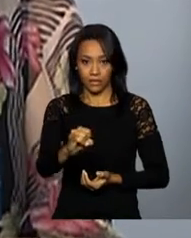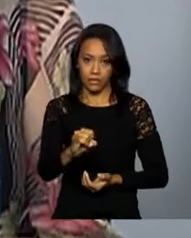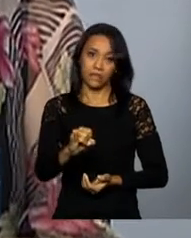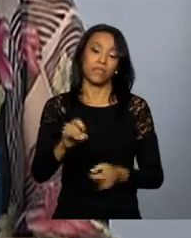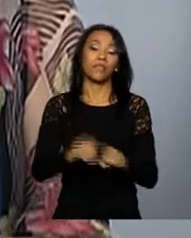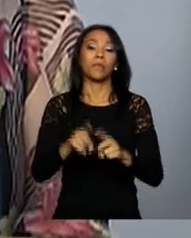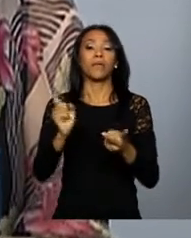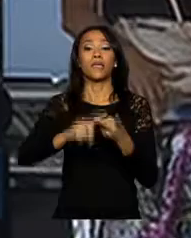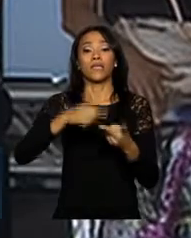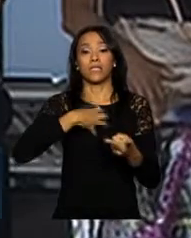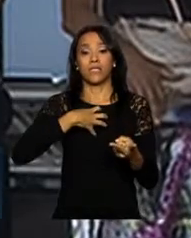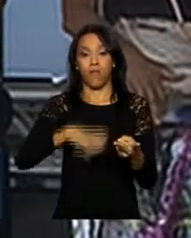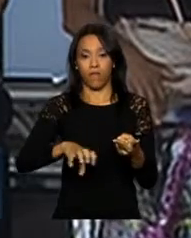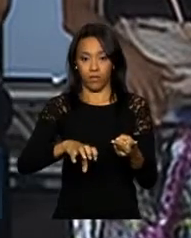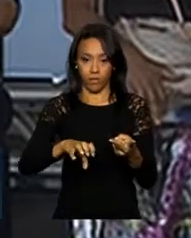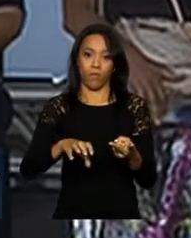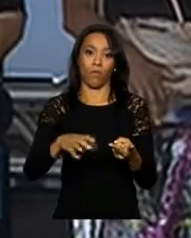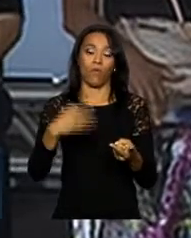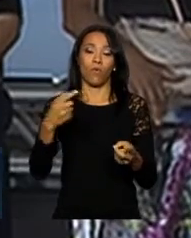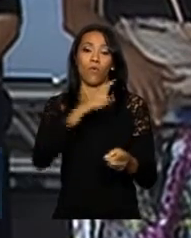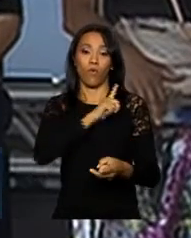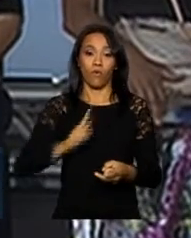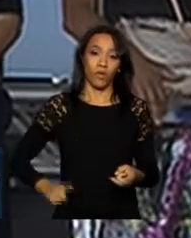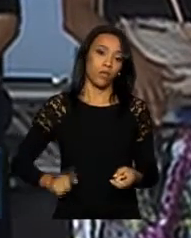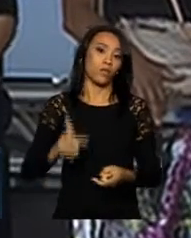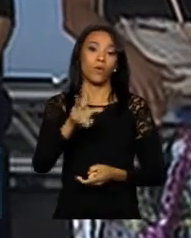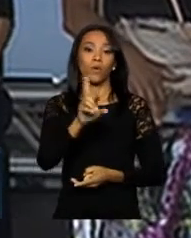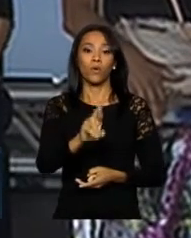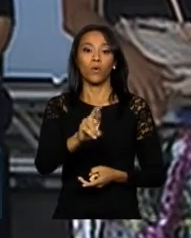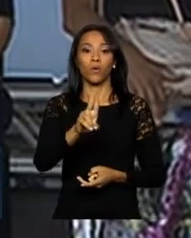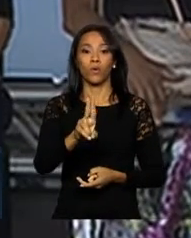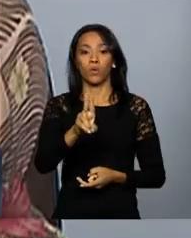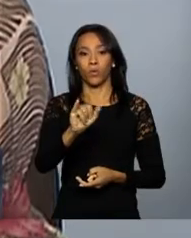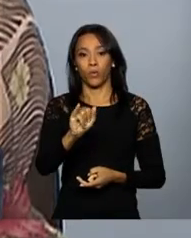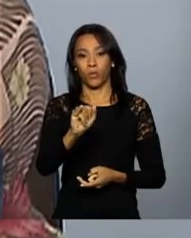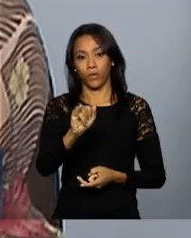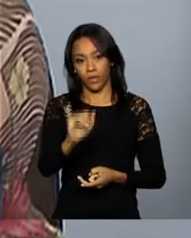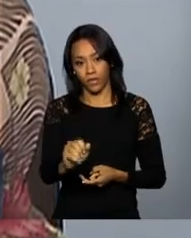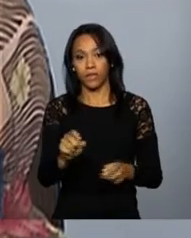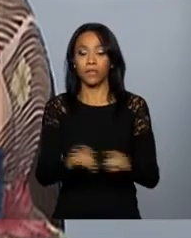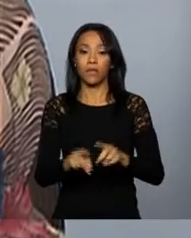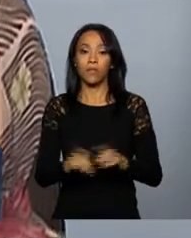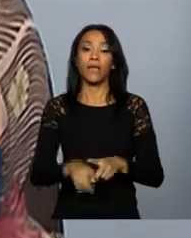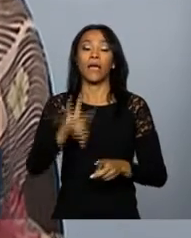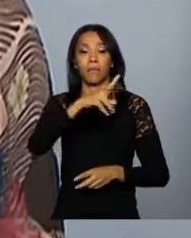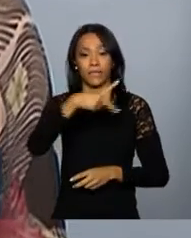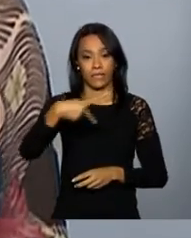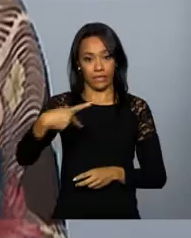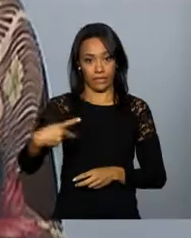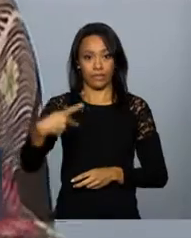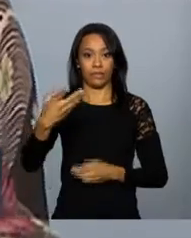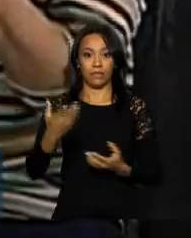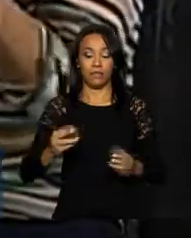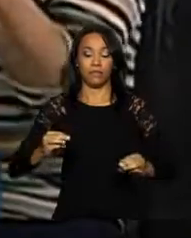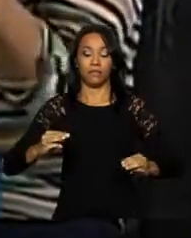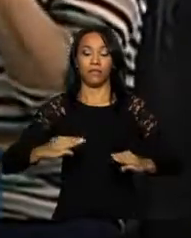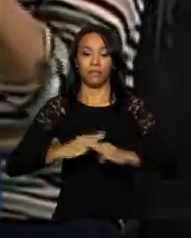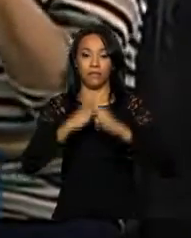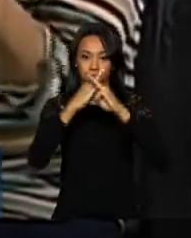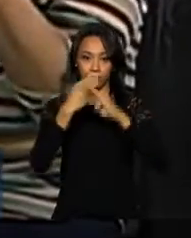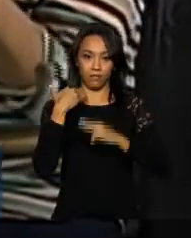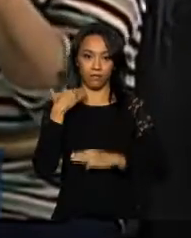em Salvador, na Bahia, o governador Rui Costa, a presidente da Caixa, Miriam Belchior, e